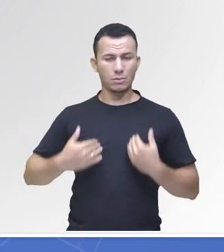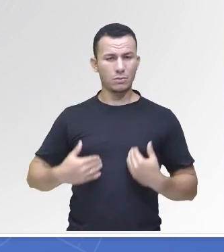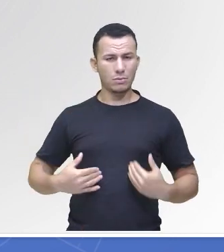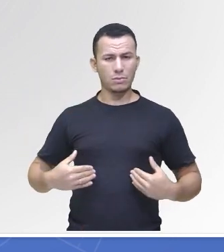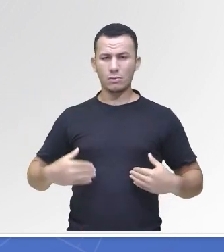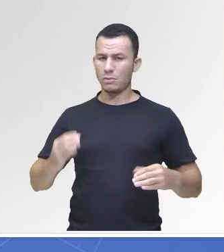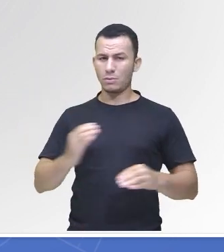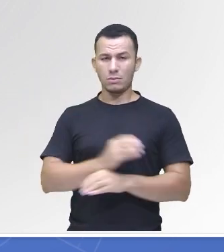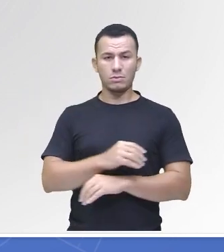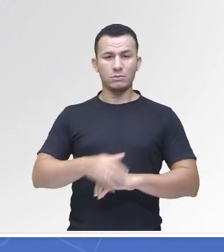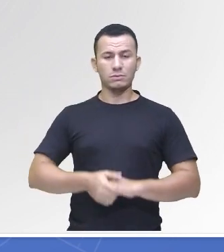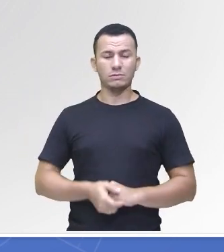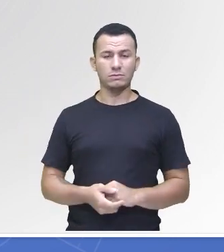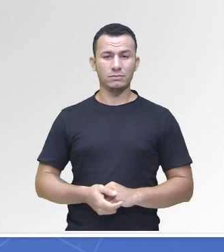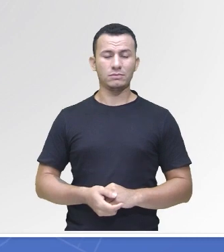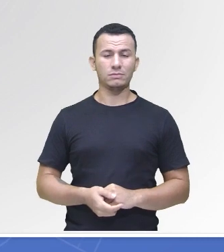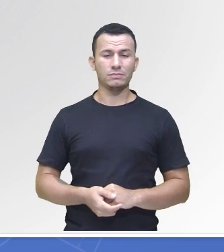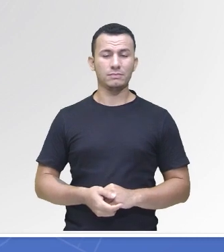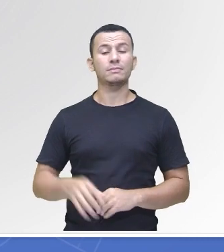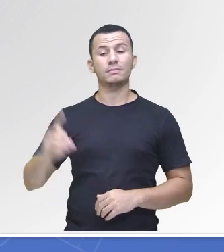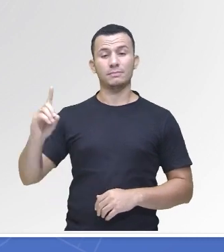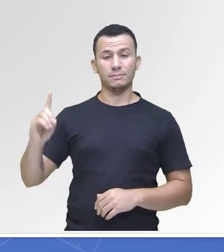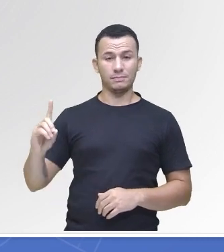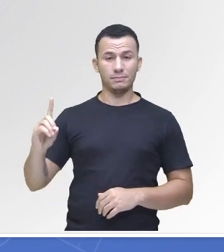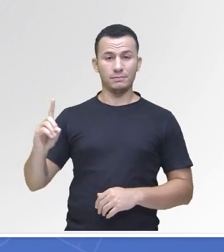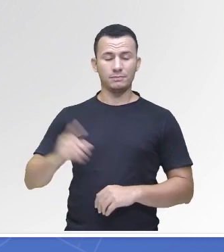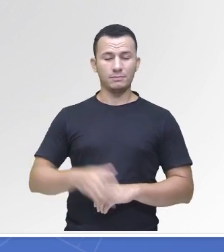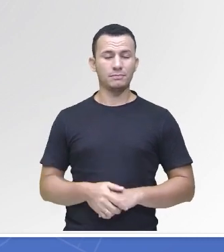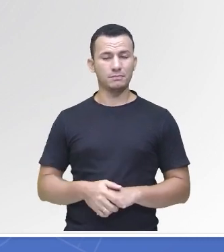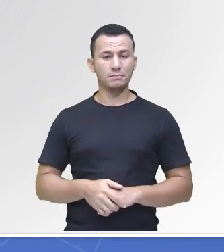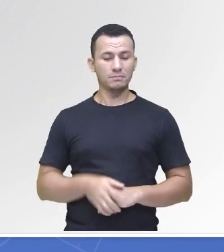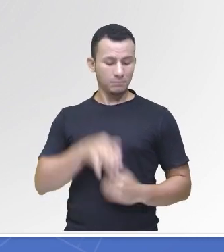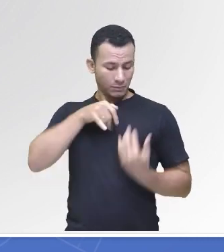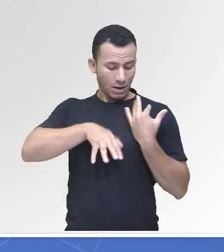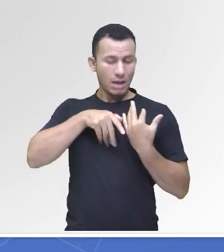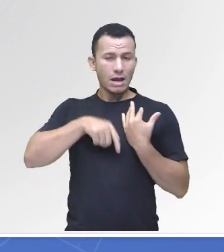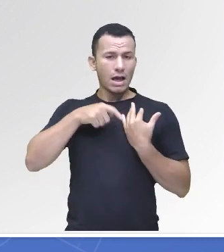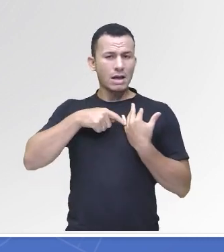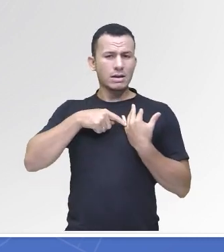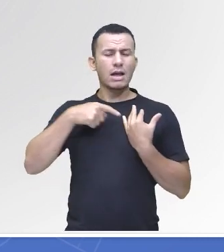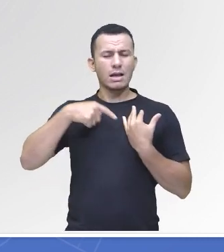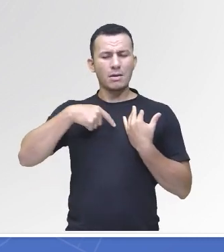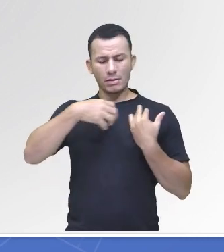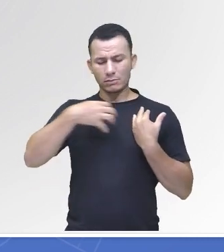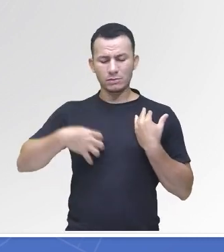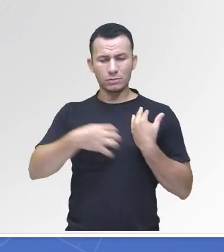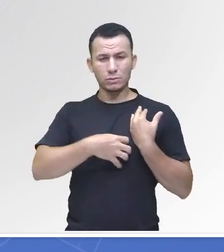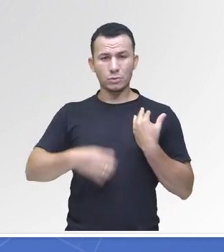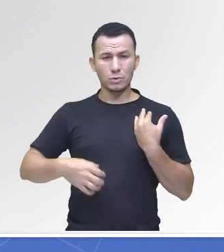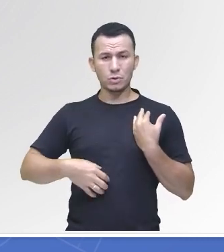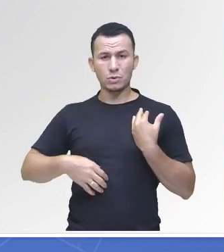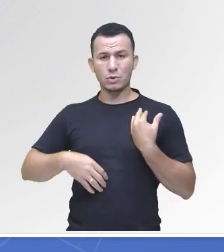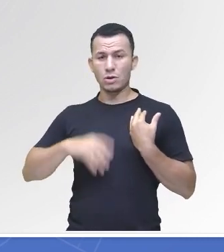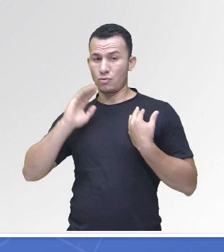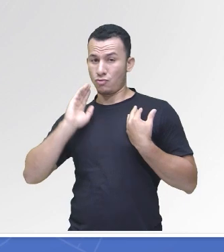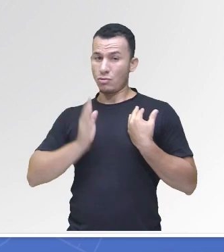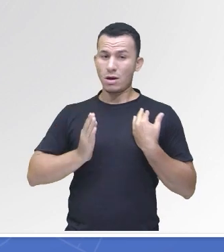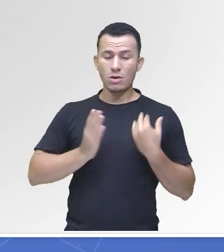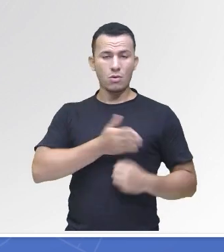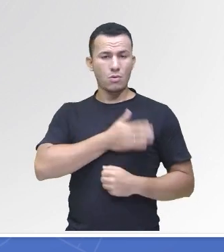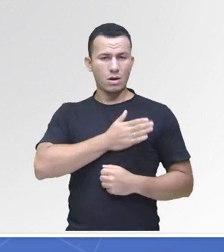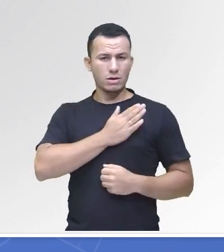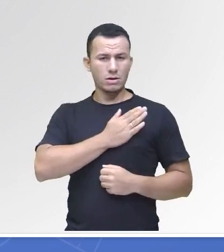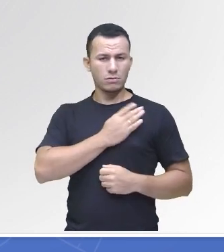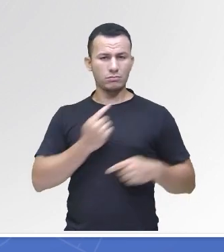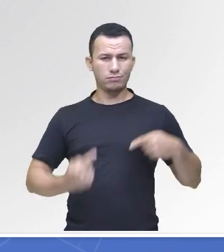bom? E a alternativa D, atuam transportando sangue de diversas partes do corpo em direção ao coração. Nesse